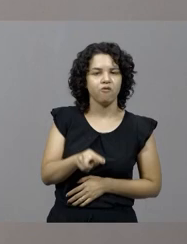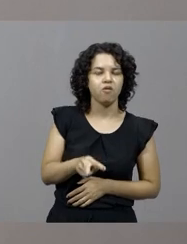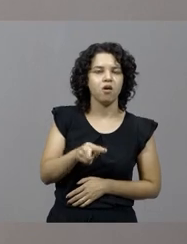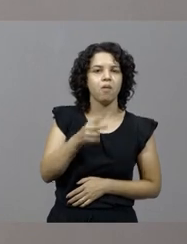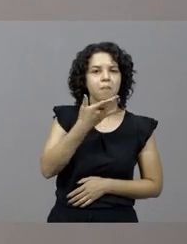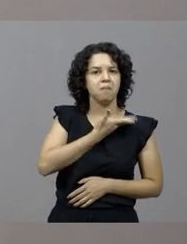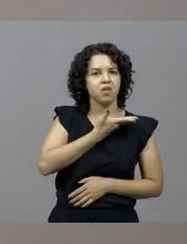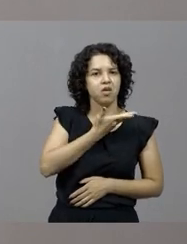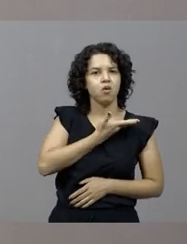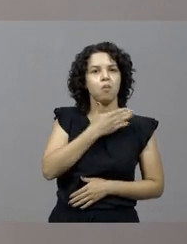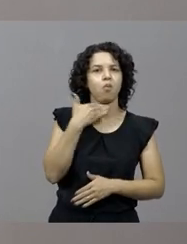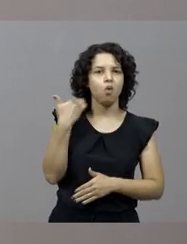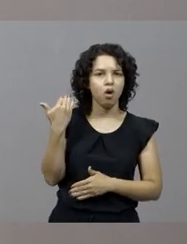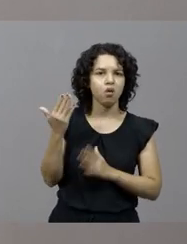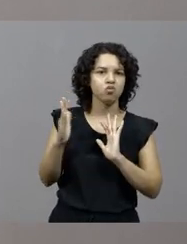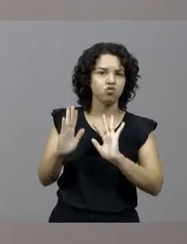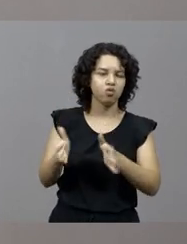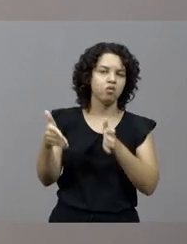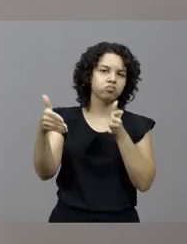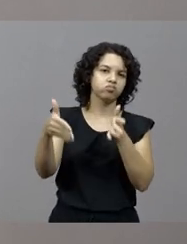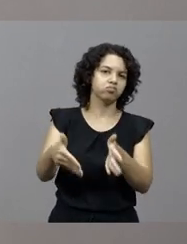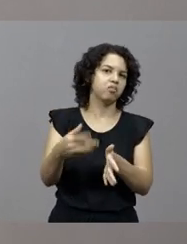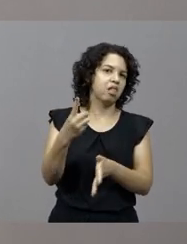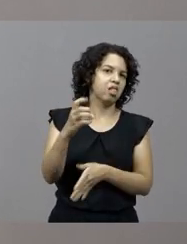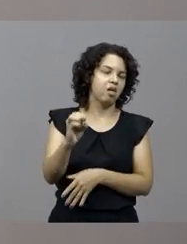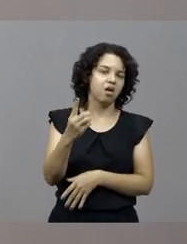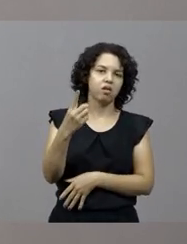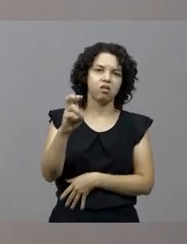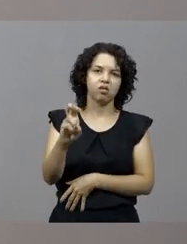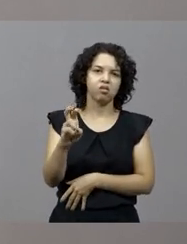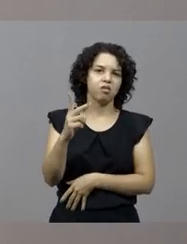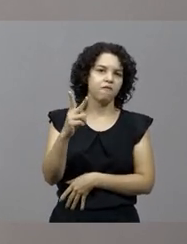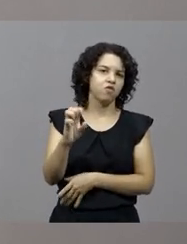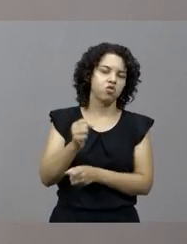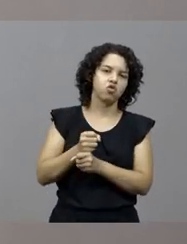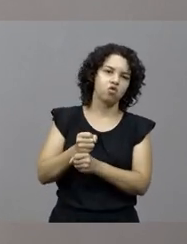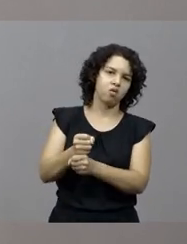Pessoas que foram meus amigos há 10, 15, 20 anos.